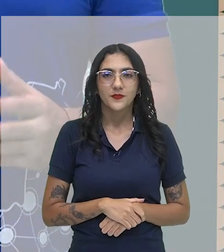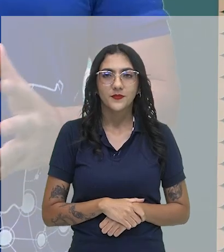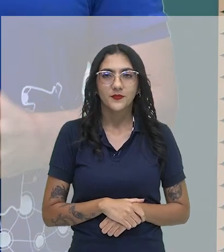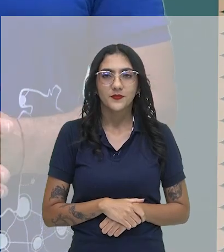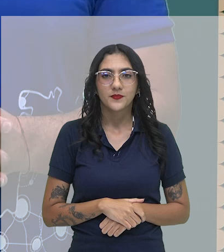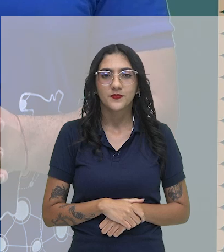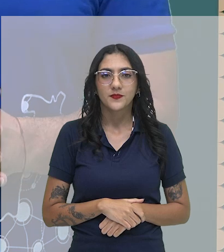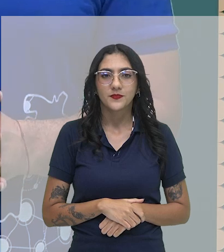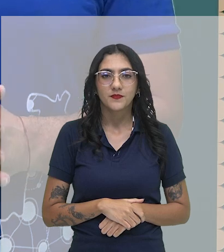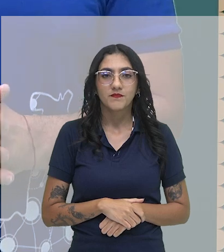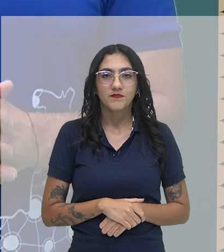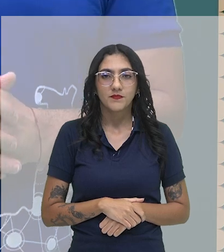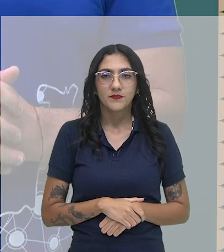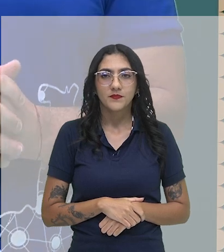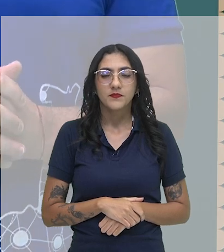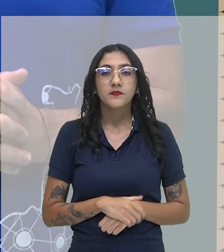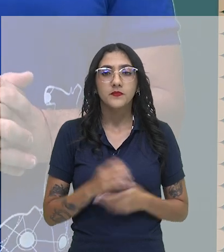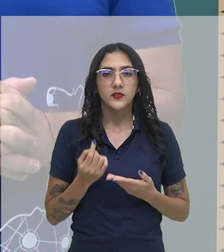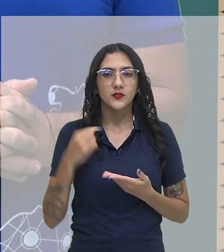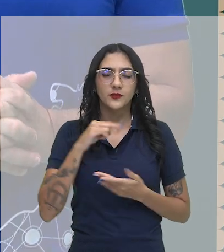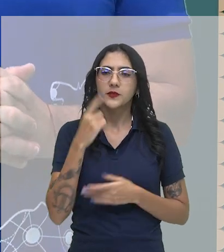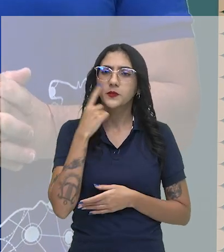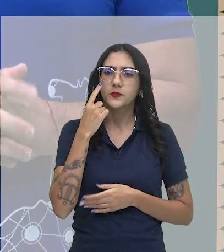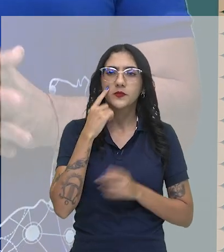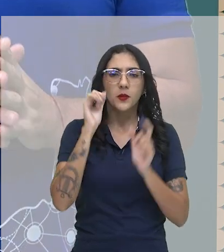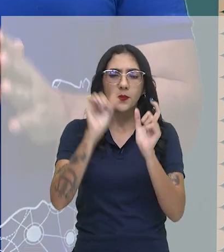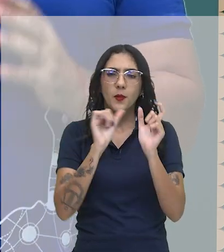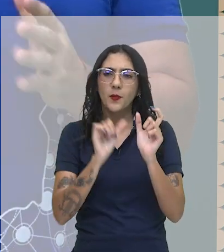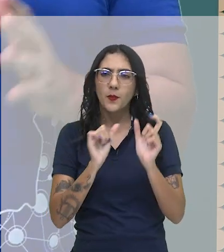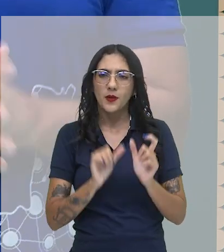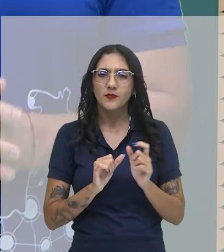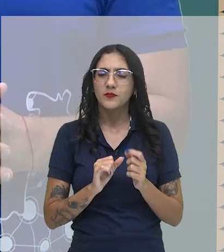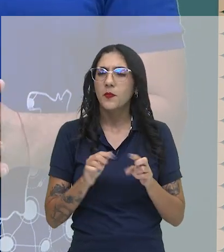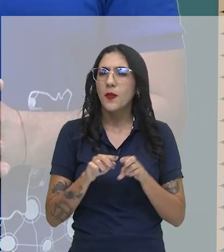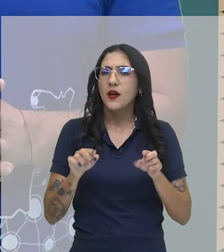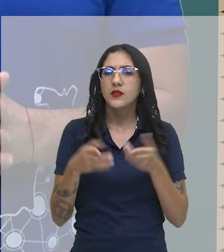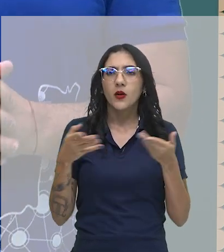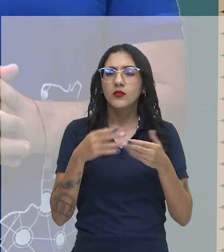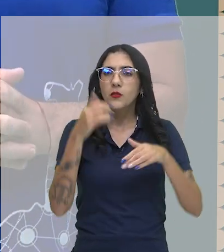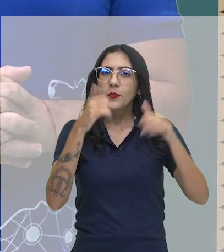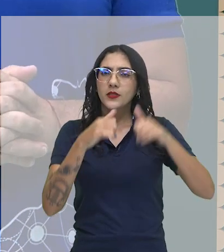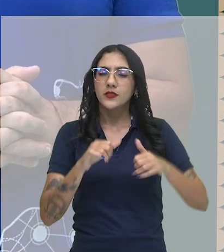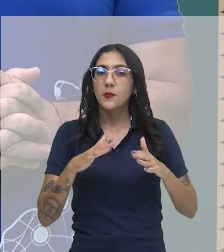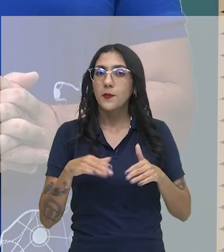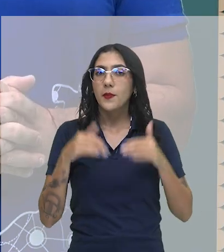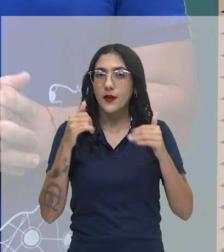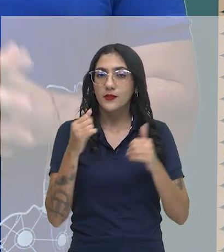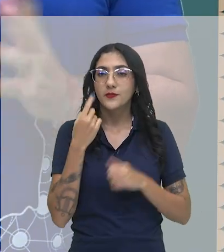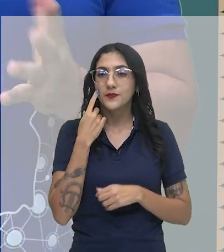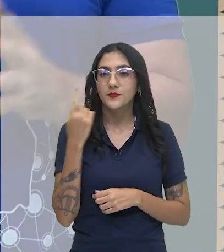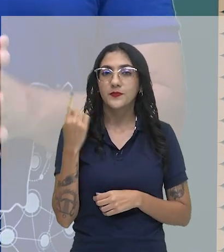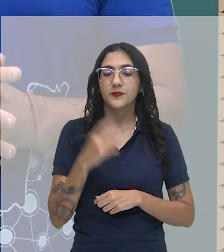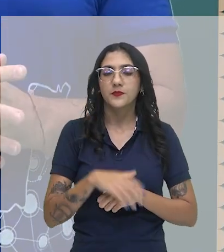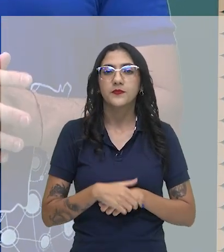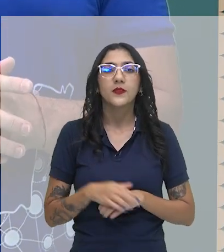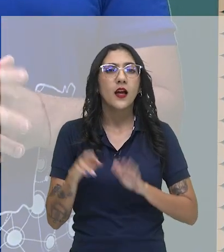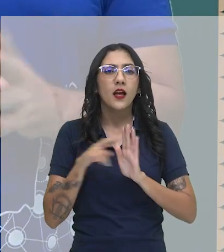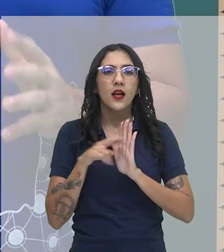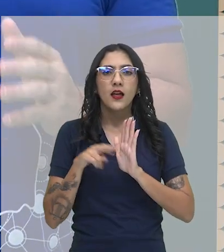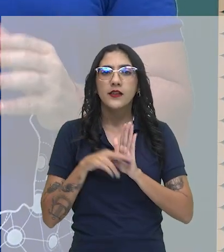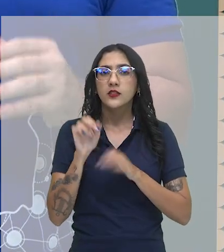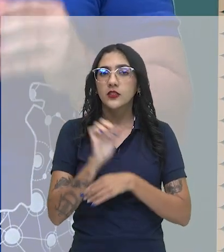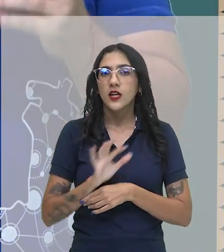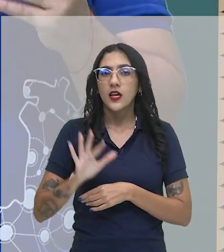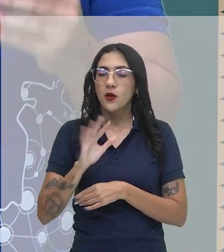Beleza, vocês viram aí as mudanças, né, desses verbos. Vamos analisar mais um pouquinho aqui esses verbos. Olha só, a regra geral diz assim,